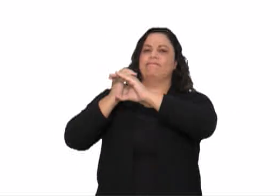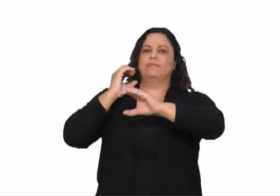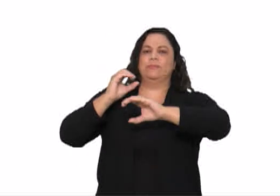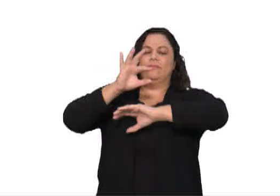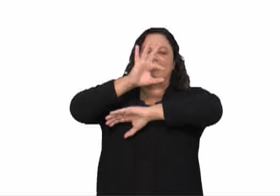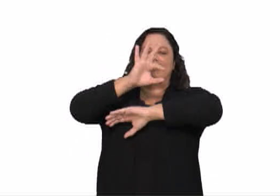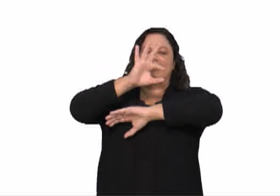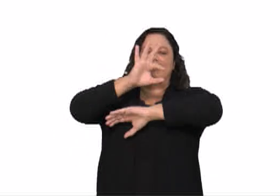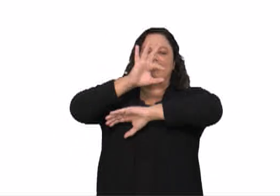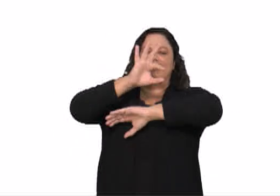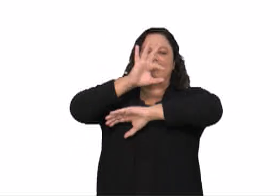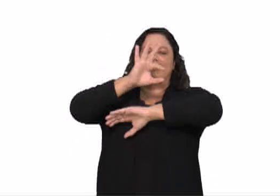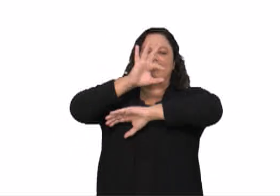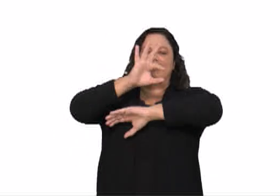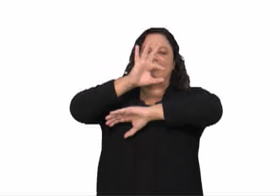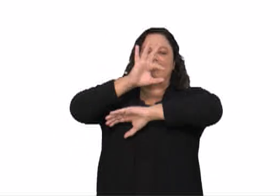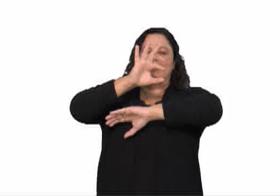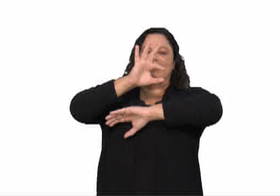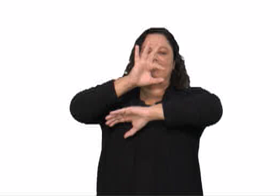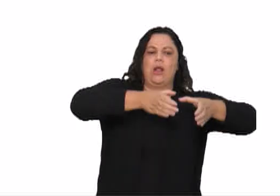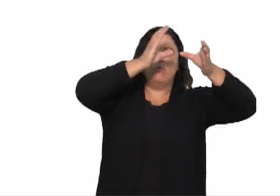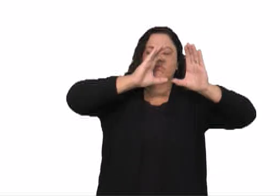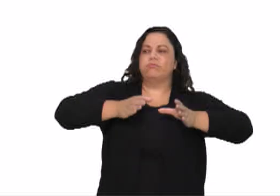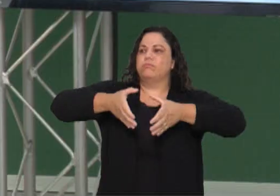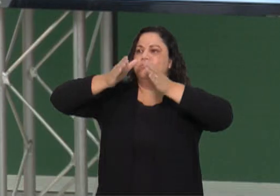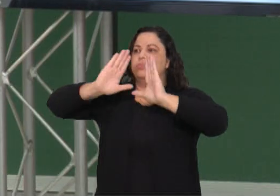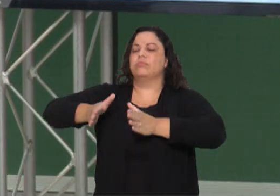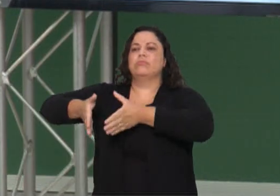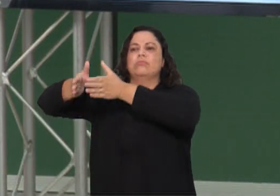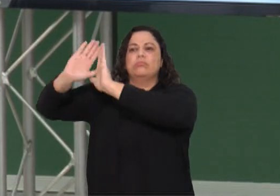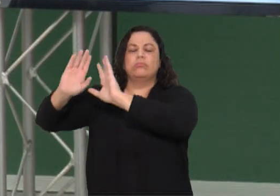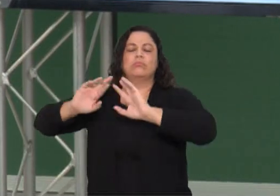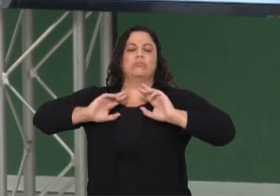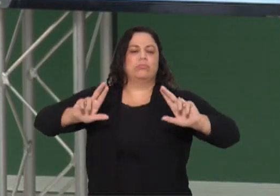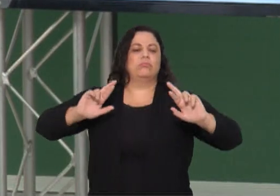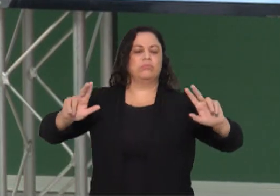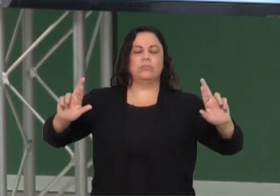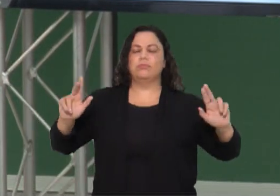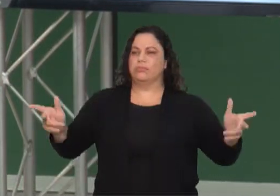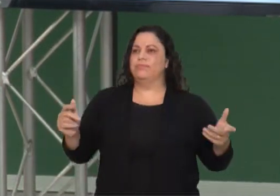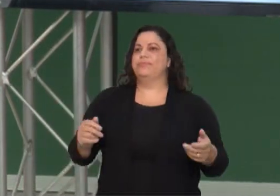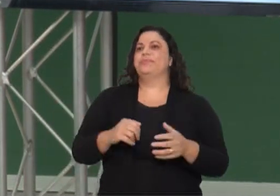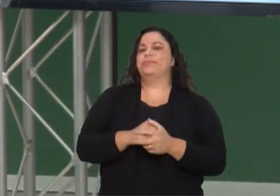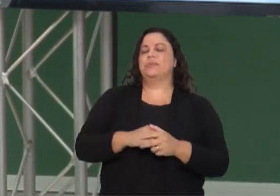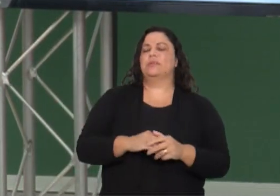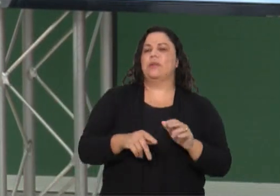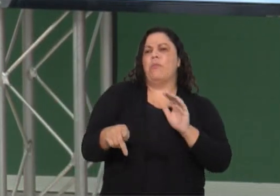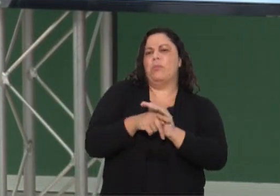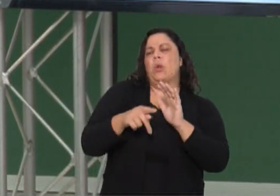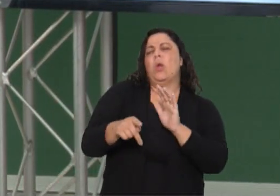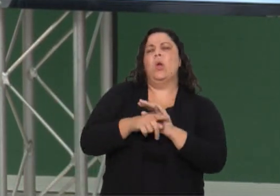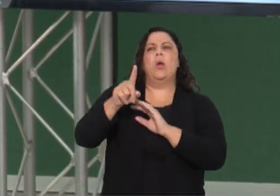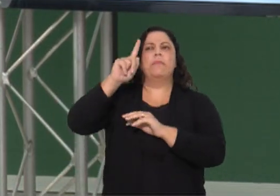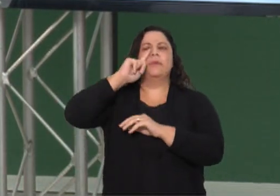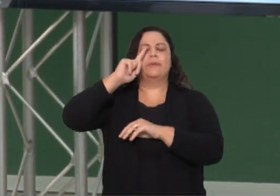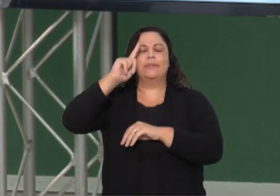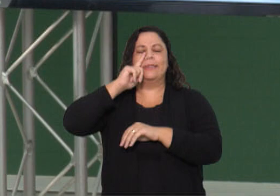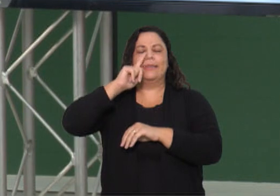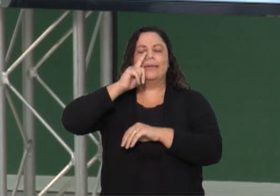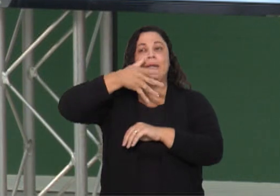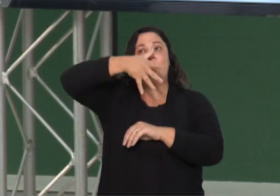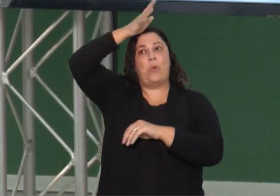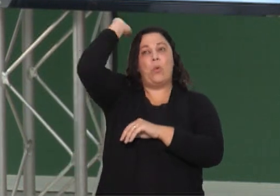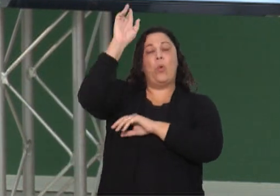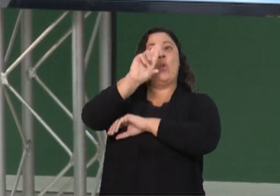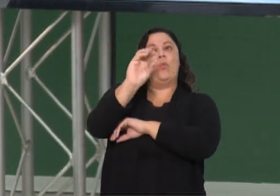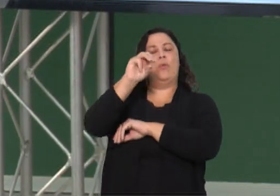essas colunas, inclusive, tinham até distinções, poderia ser dórica, jônica, eólica, e tinha essa ideia, inclusive, voltada para